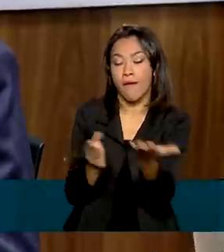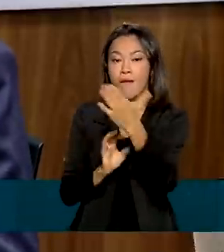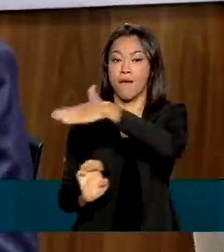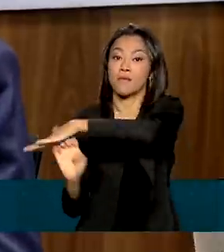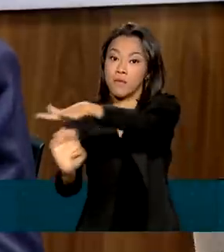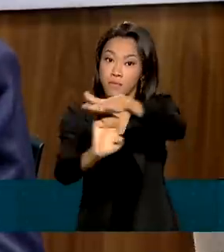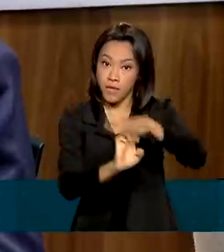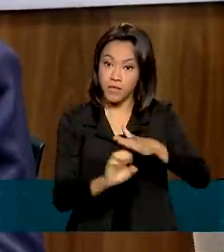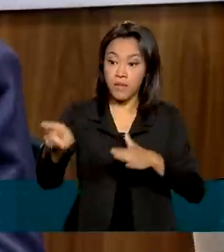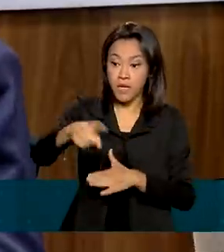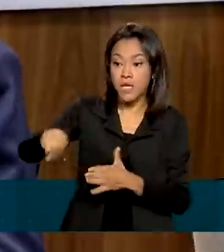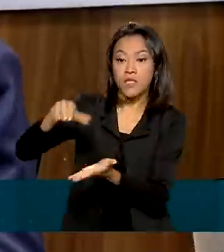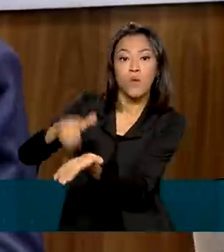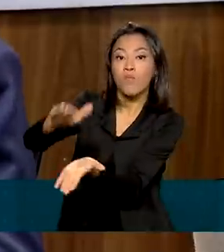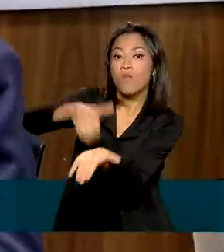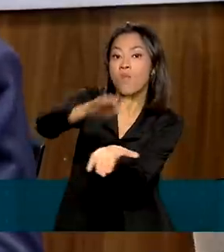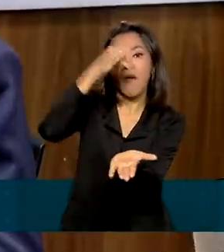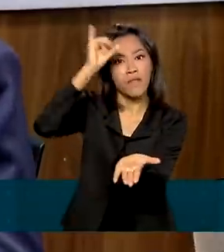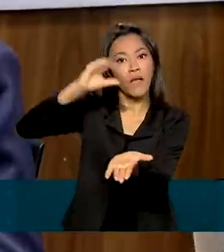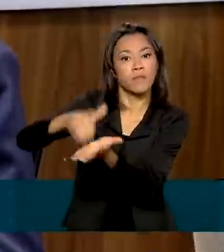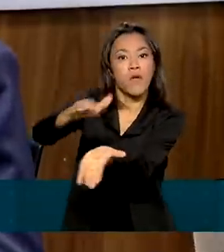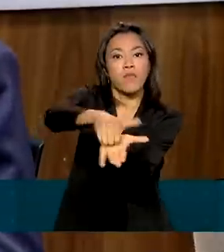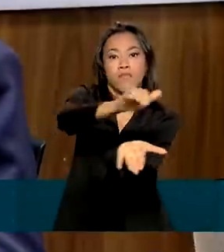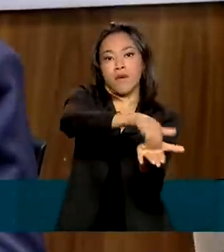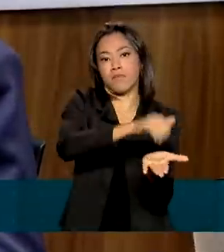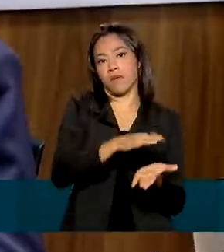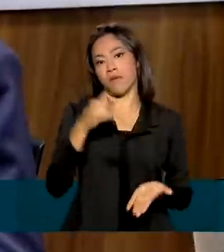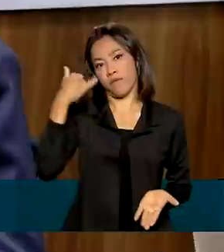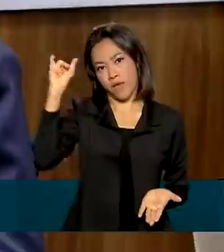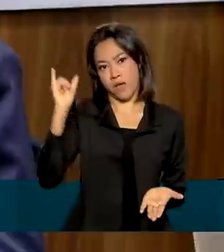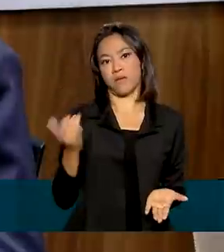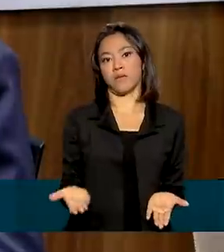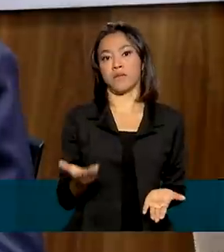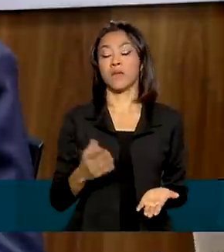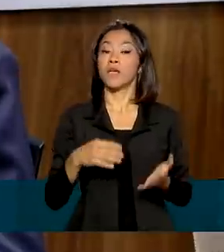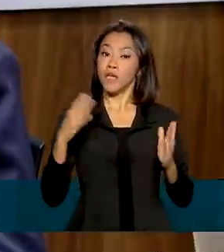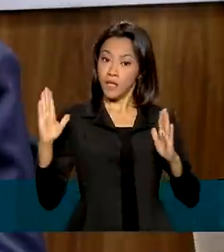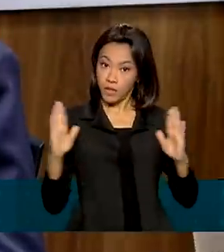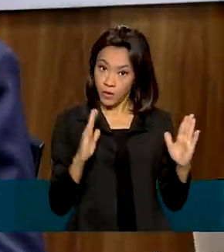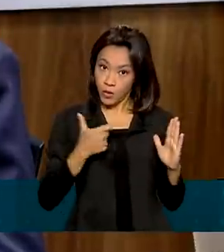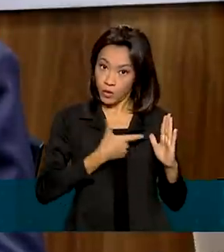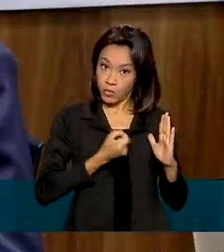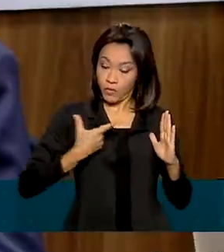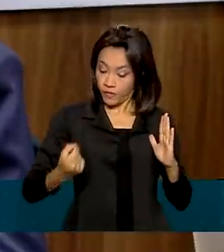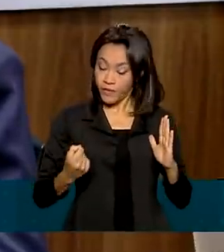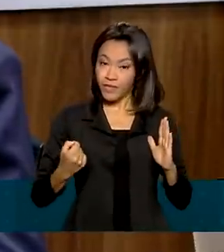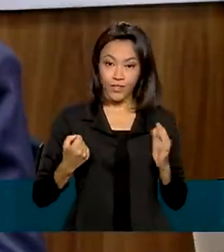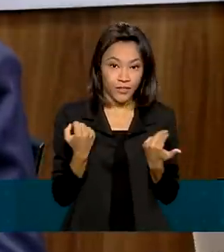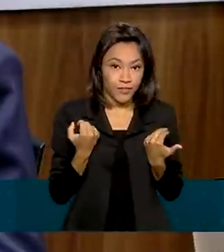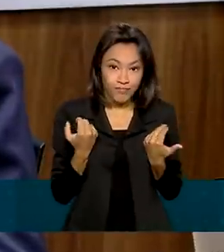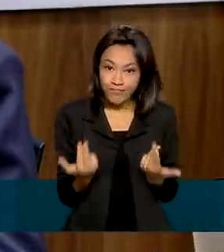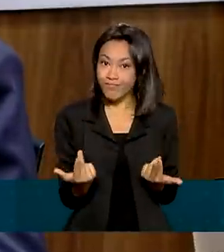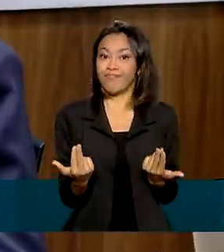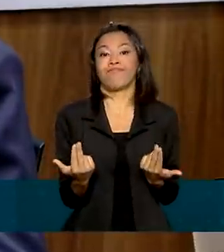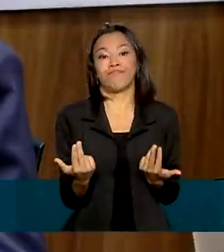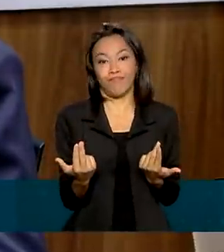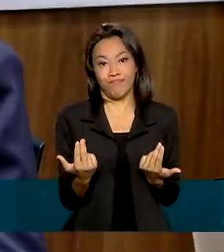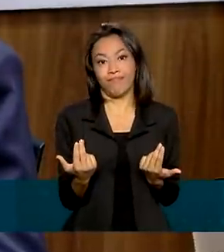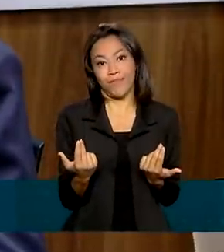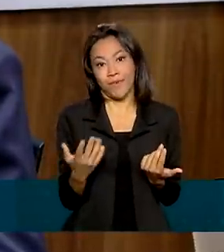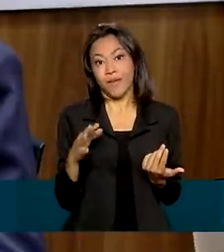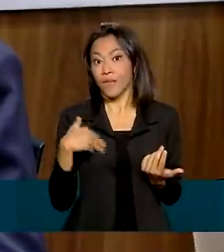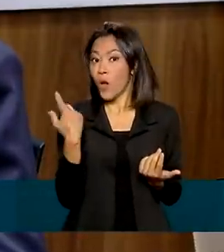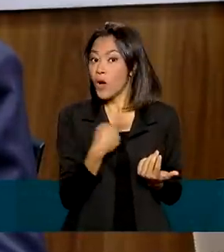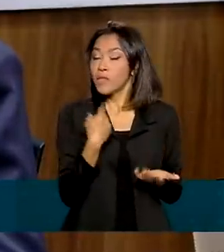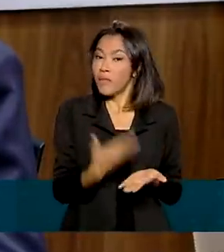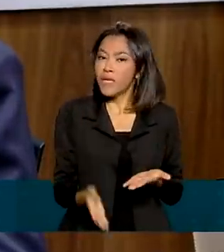empregados para que não fossem demite o que conseguimos terminar 2020 nos elas eram praticamente não tivermos ganha ou